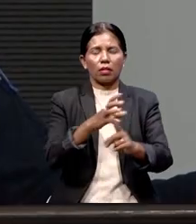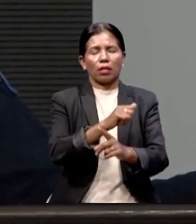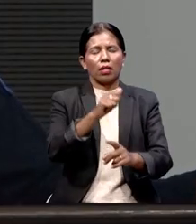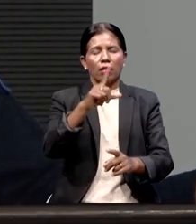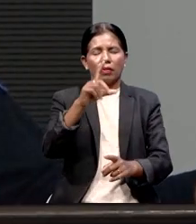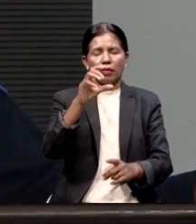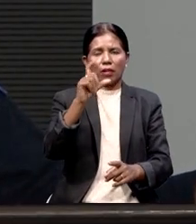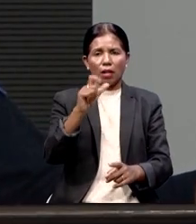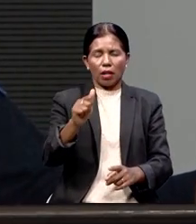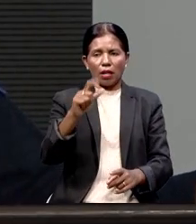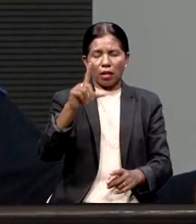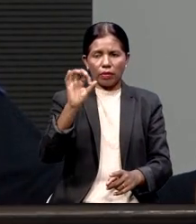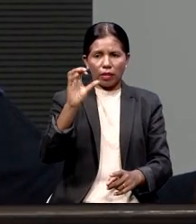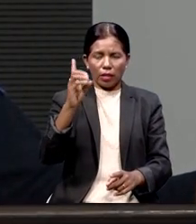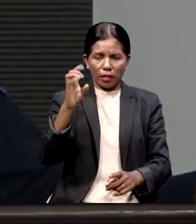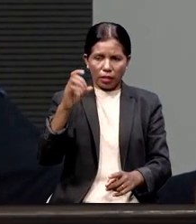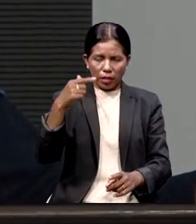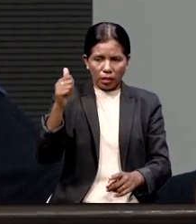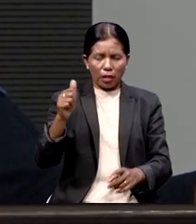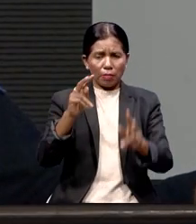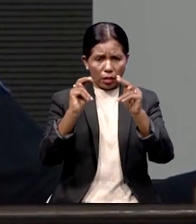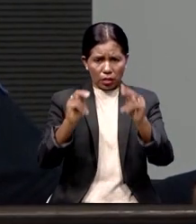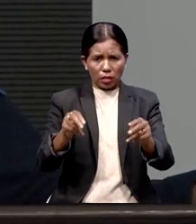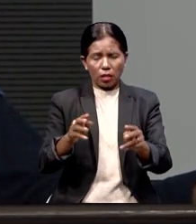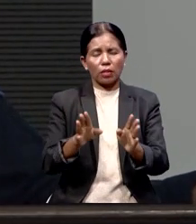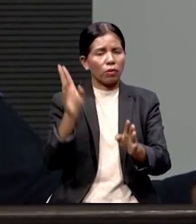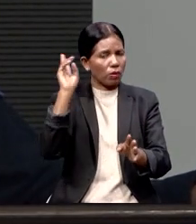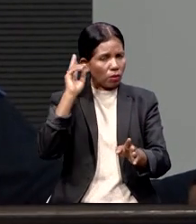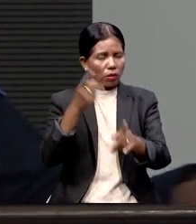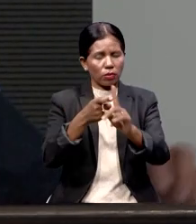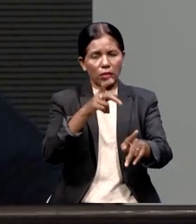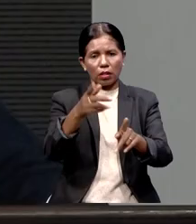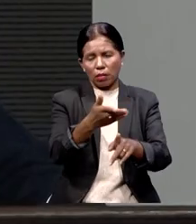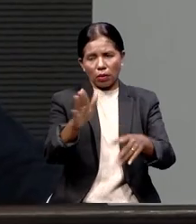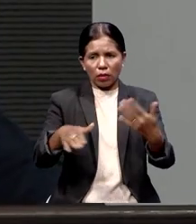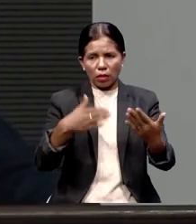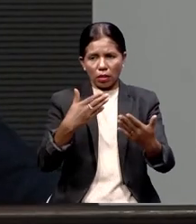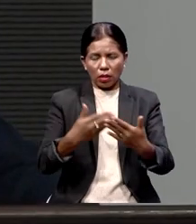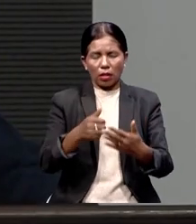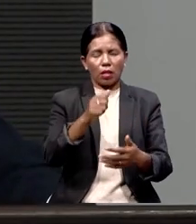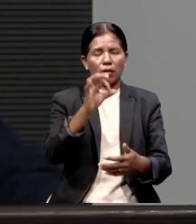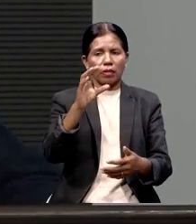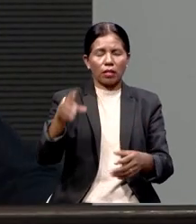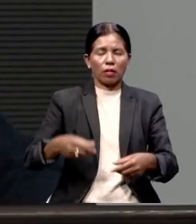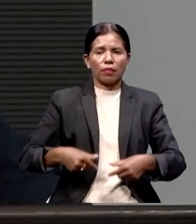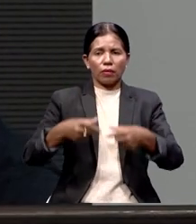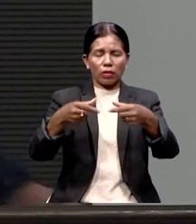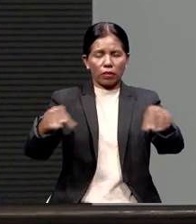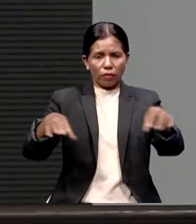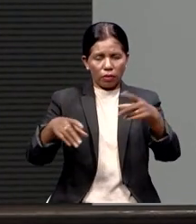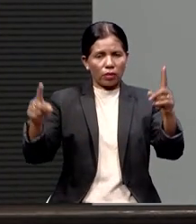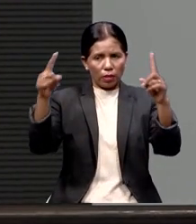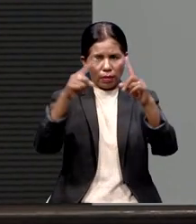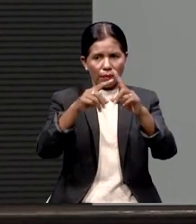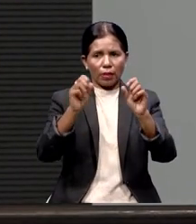ganha. Ebe persija tebes dunia trona o se tapo tira Udarema nebe alfanega presta servisu ba.